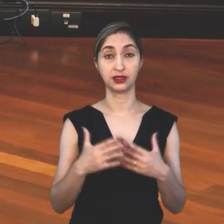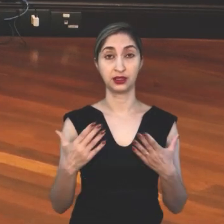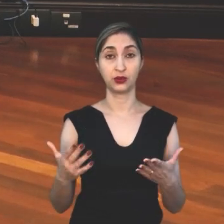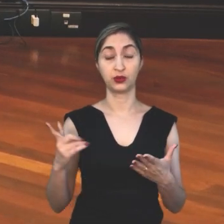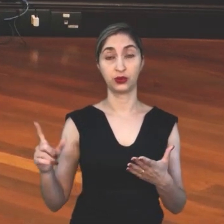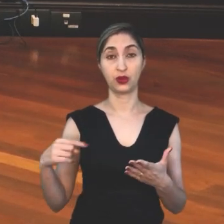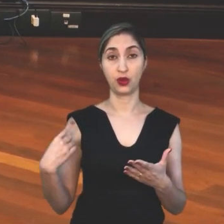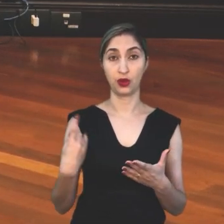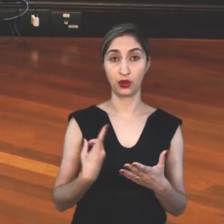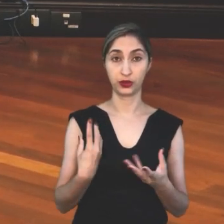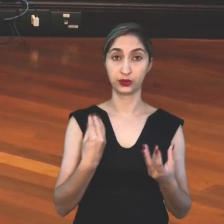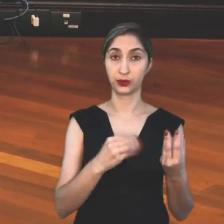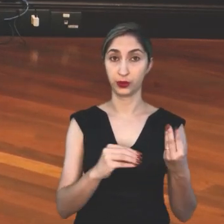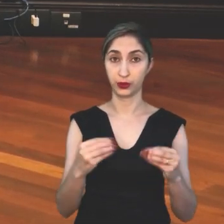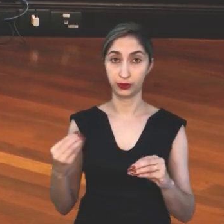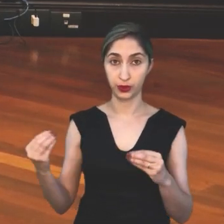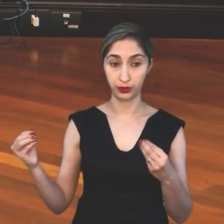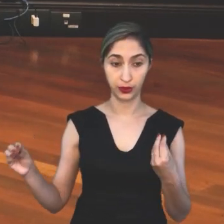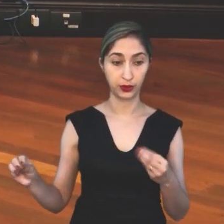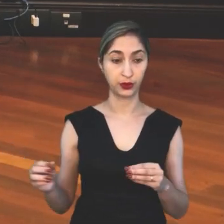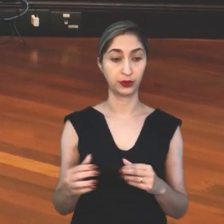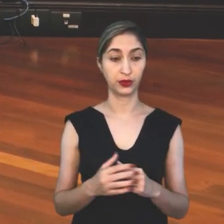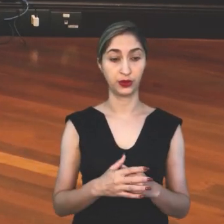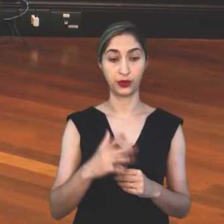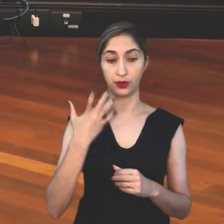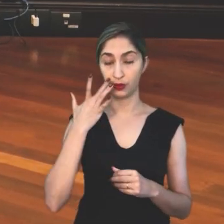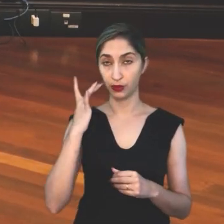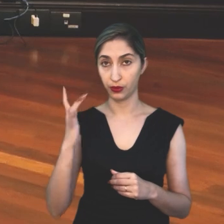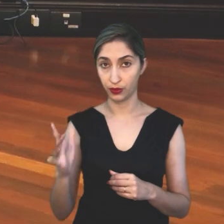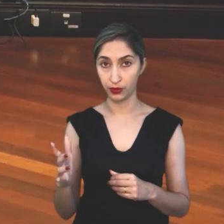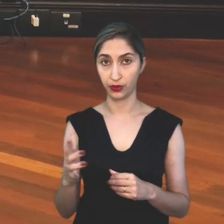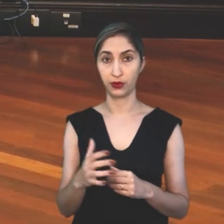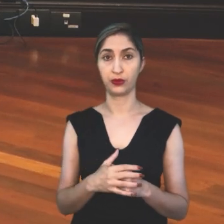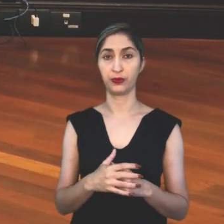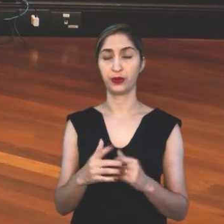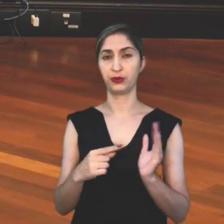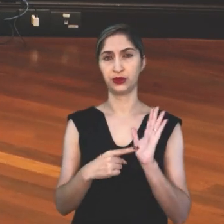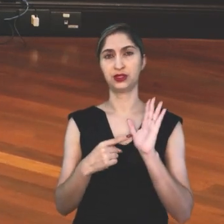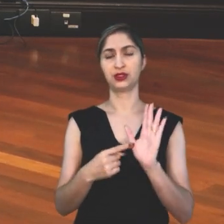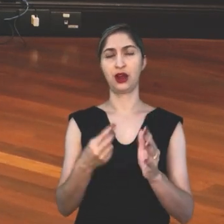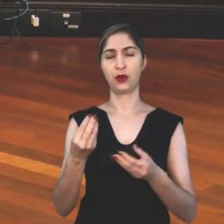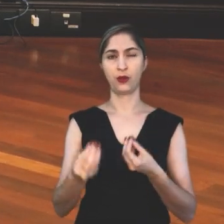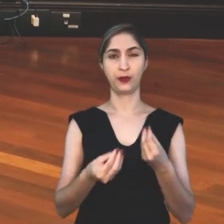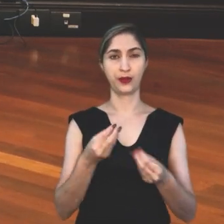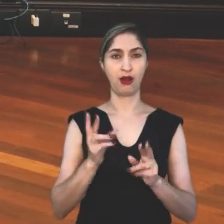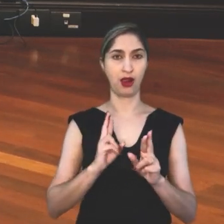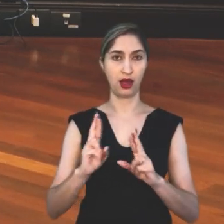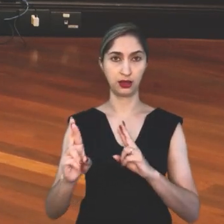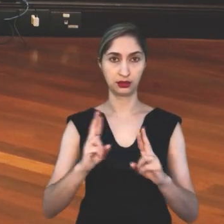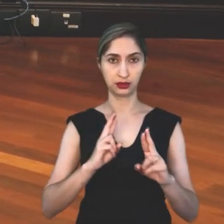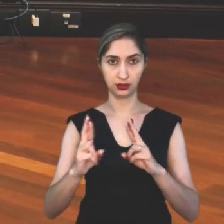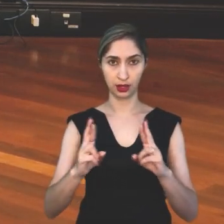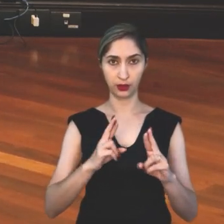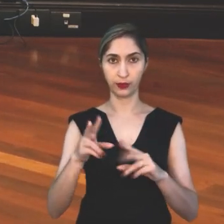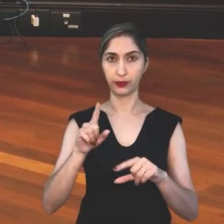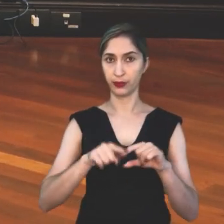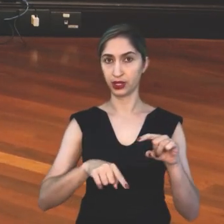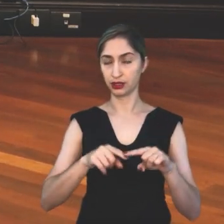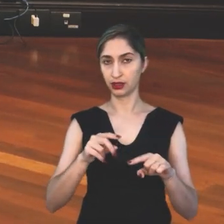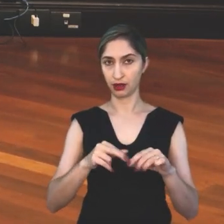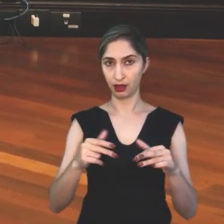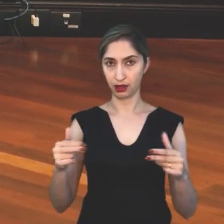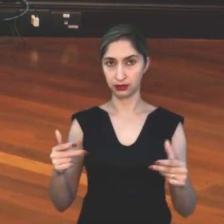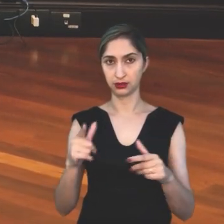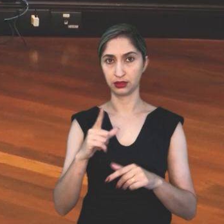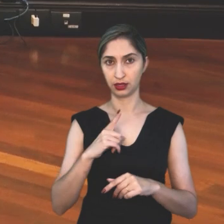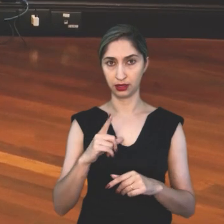não só delas. Então, ele é bem útil, às vezes a gente coloca umas coisinhas aqui, por exemplo, coloca um ouro aqui, para mostrar essas relações